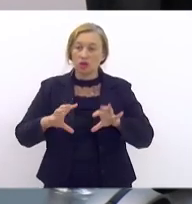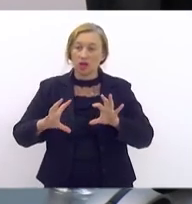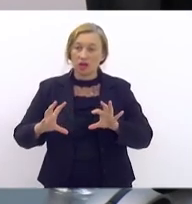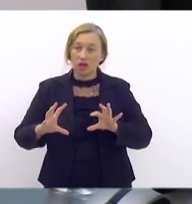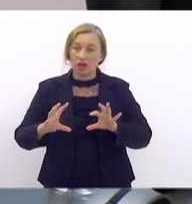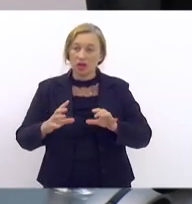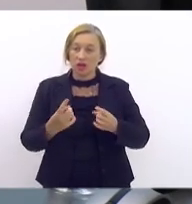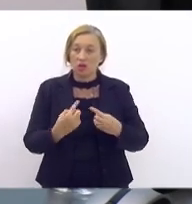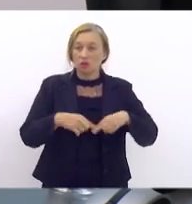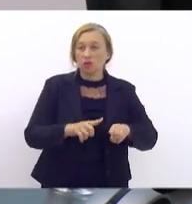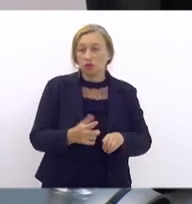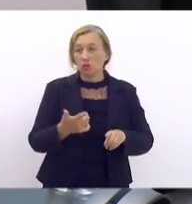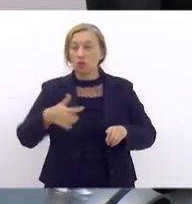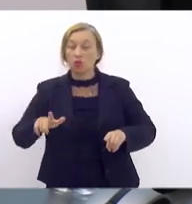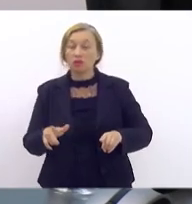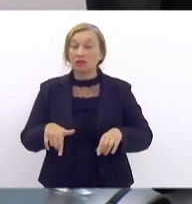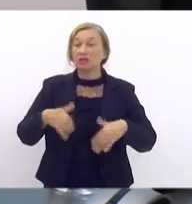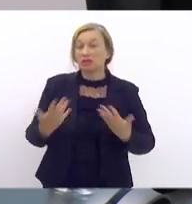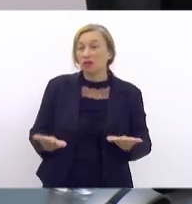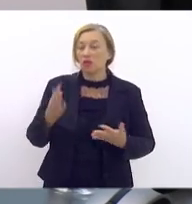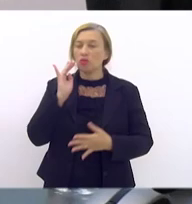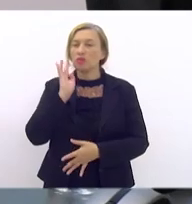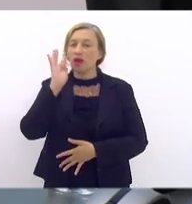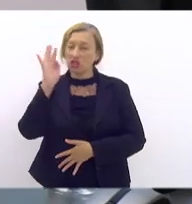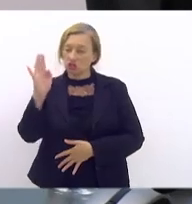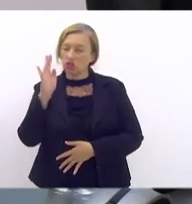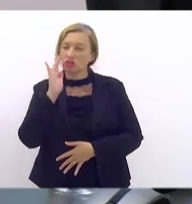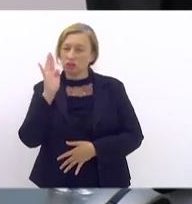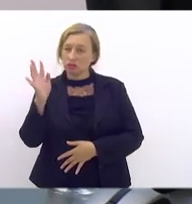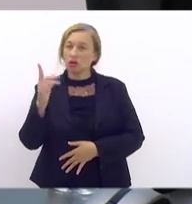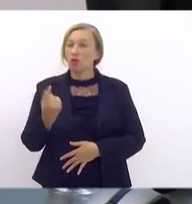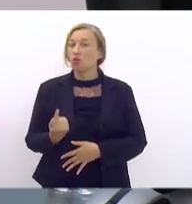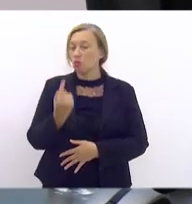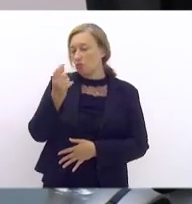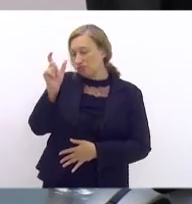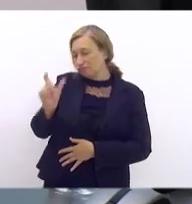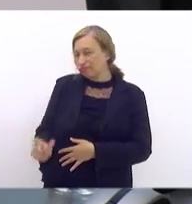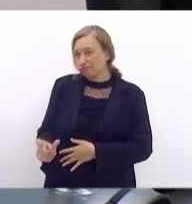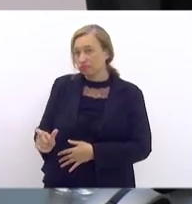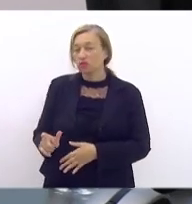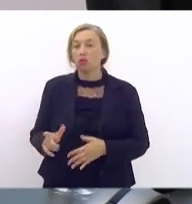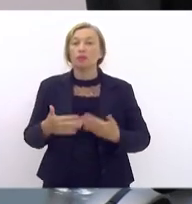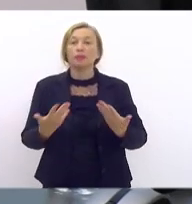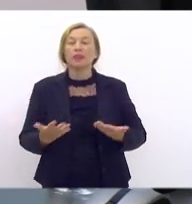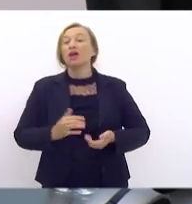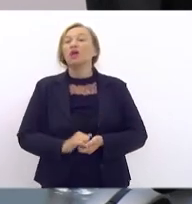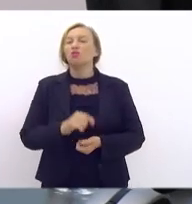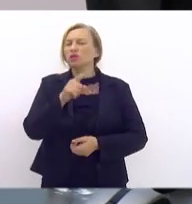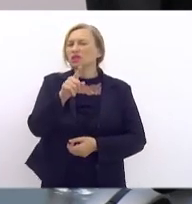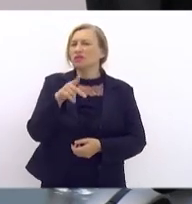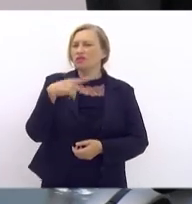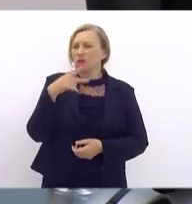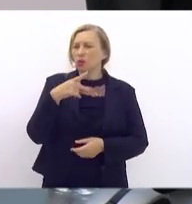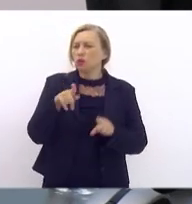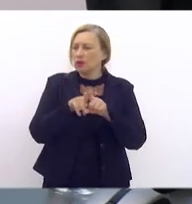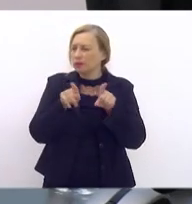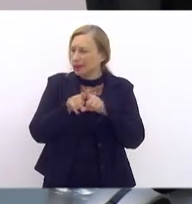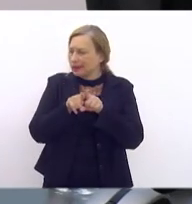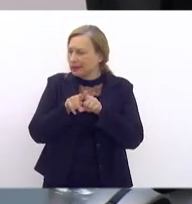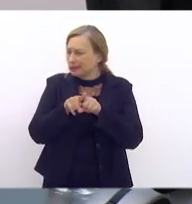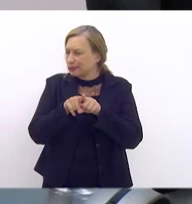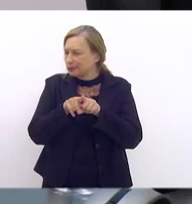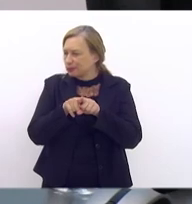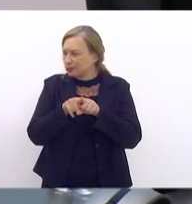órgão Então você imagina uma situação de uma pessoa e você trouxe um elemento também de